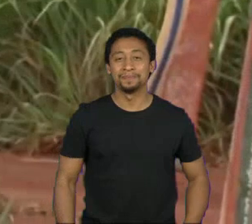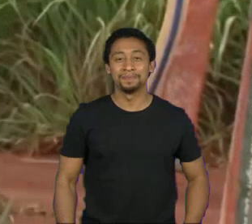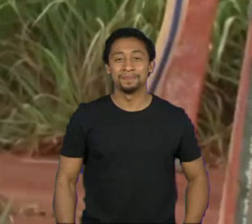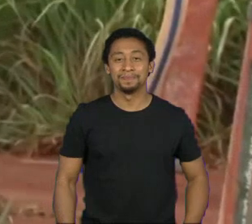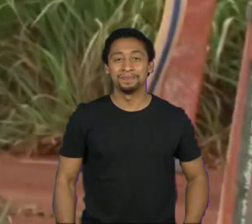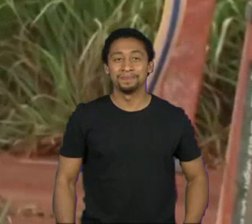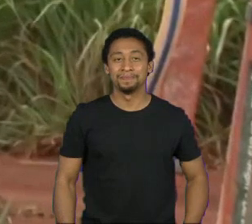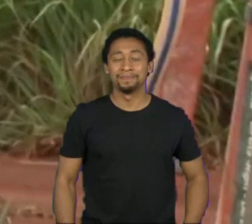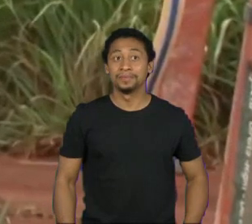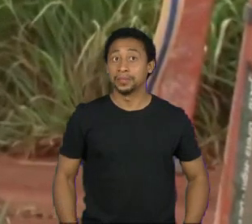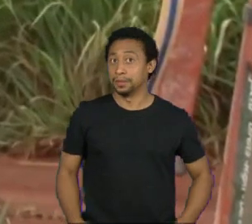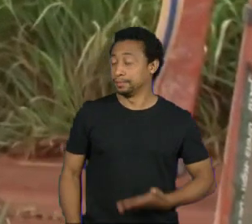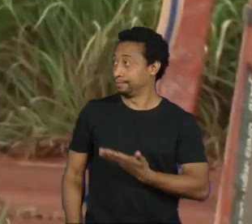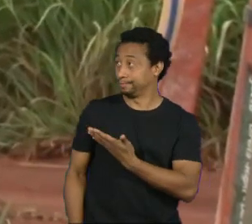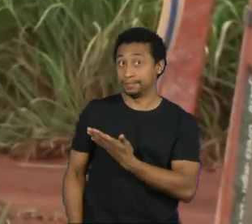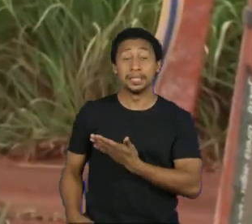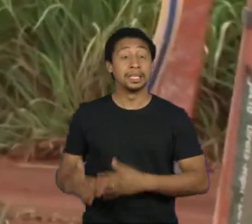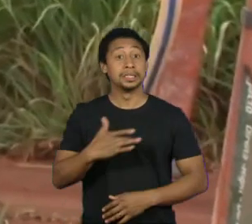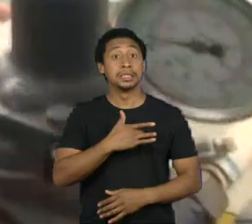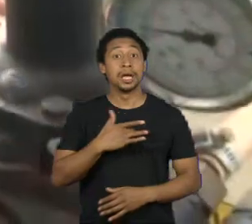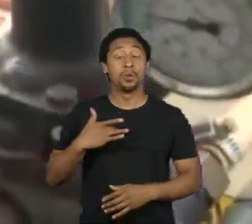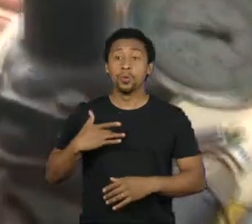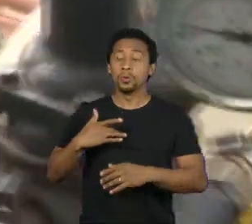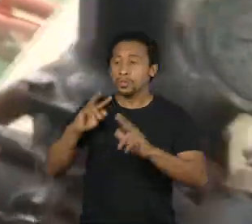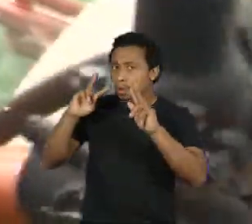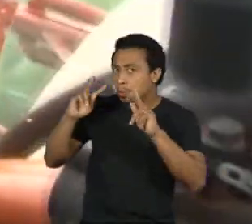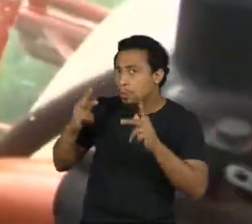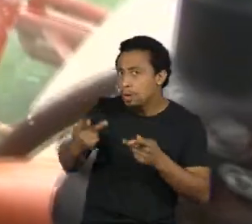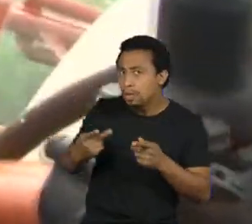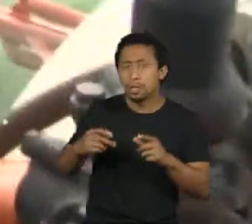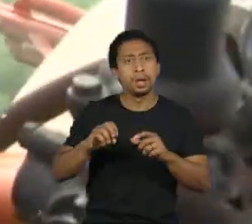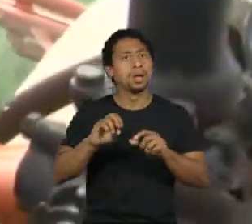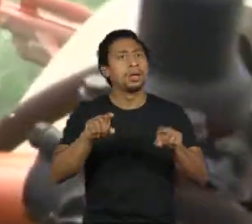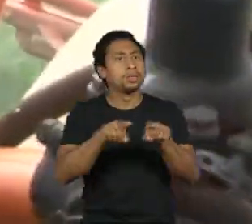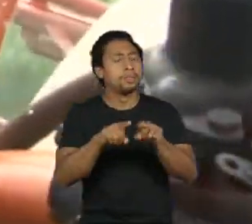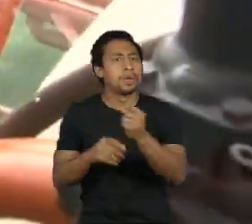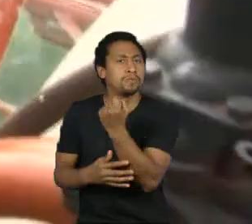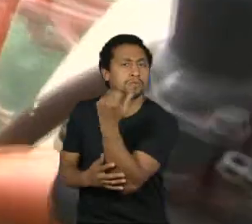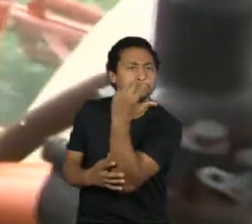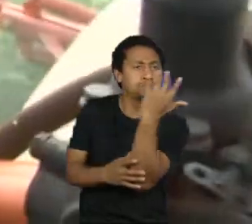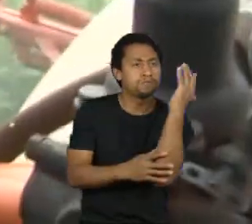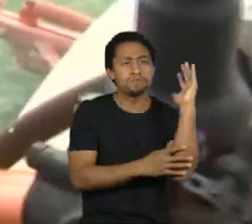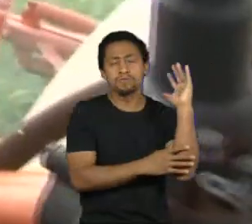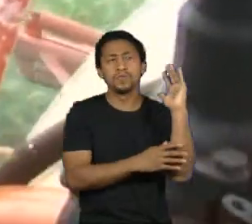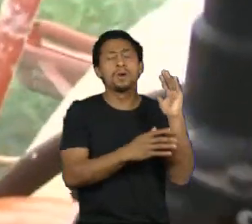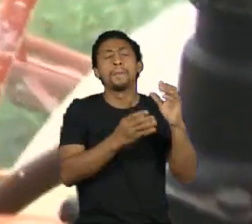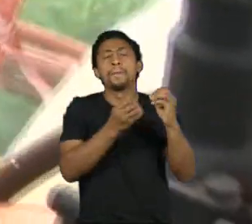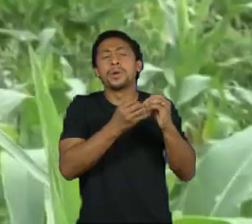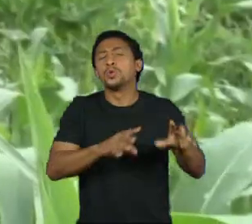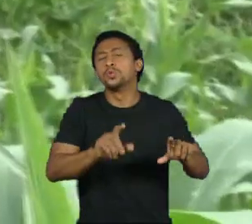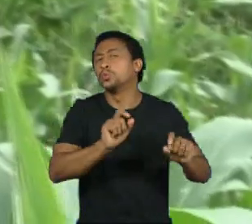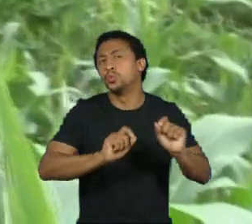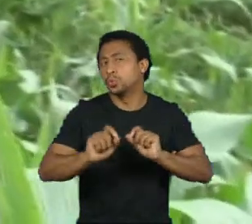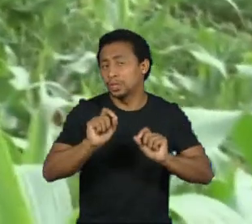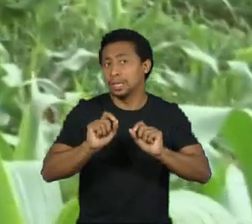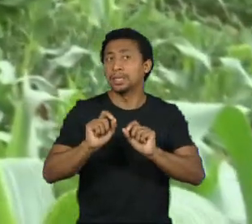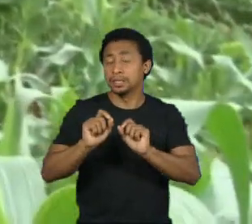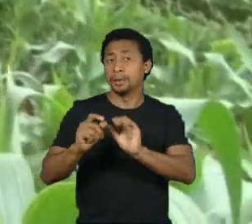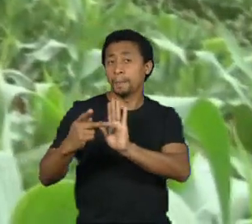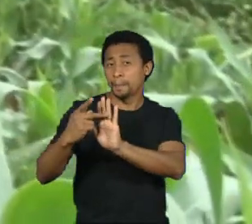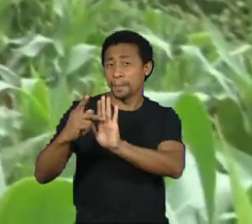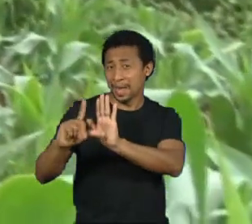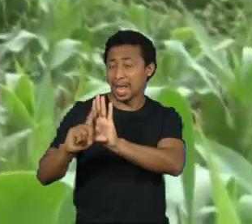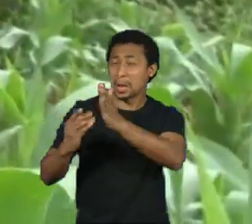quais as consequências para a saúde humana e para o meio ambiente se for aprovado no Senado o chamado PL